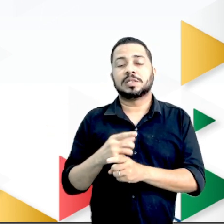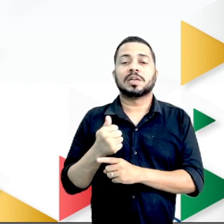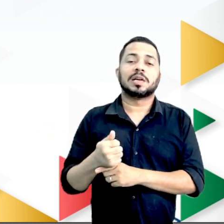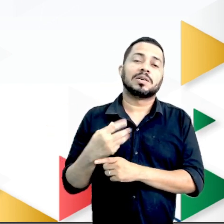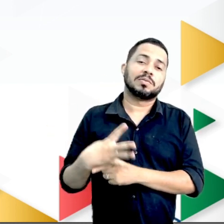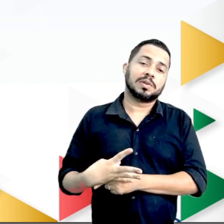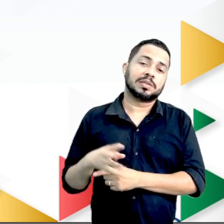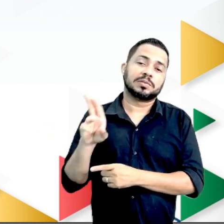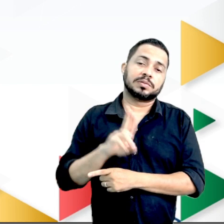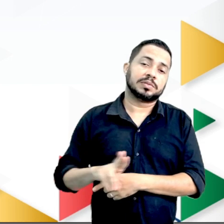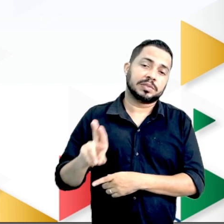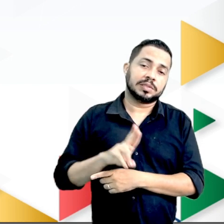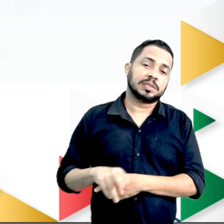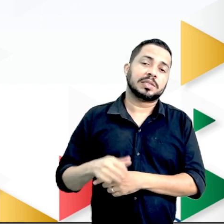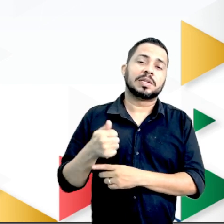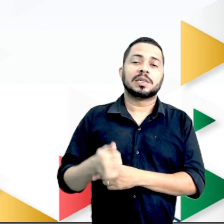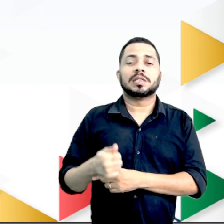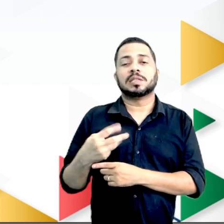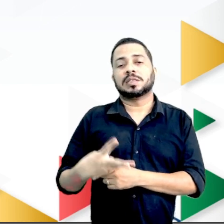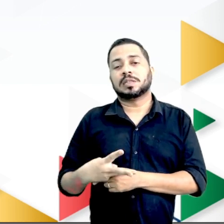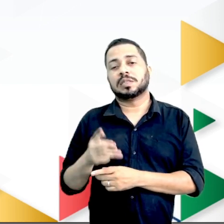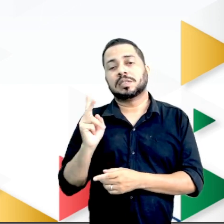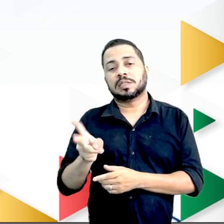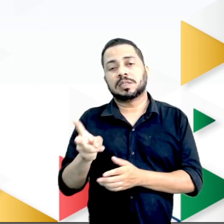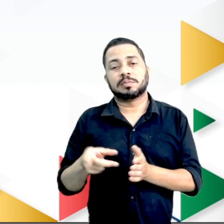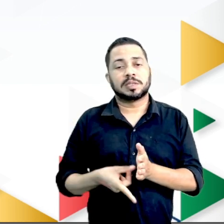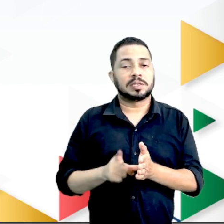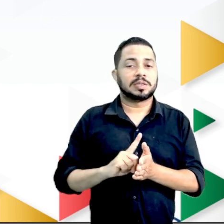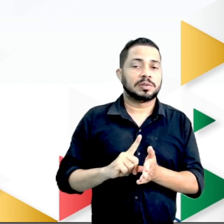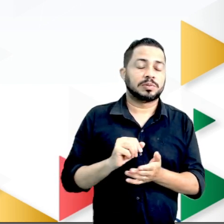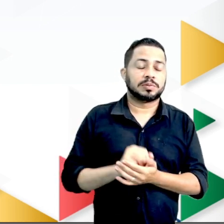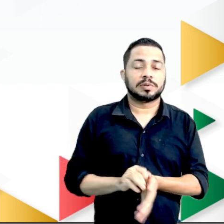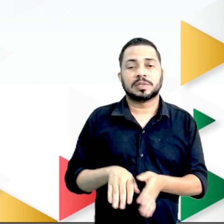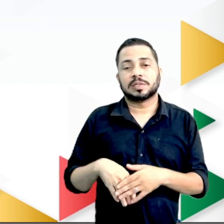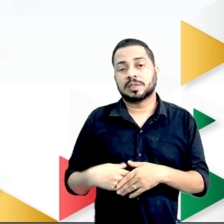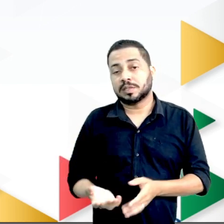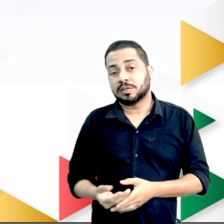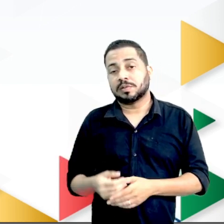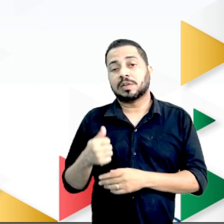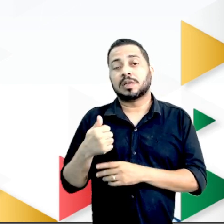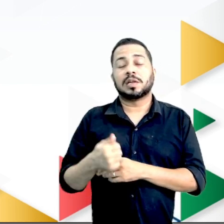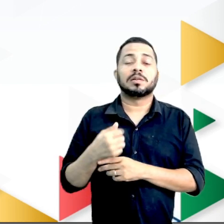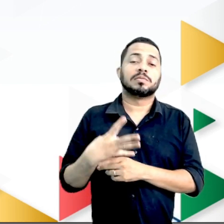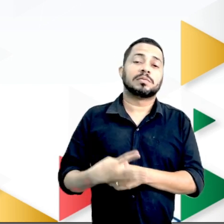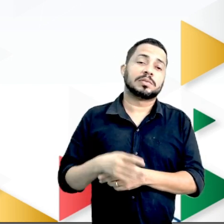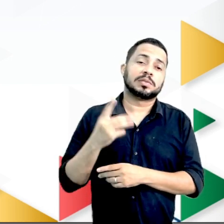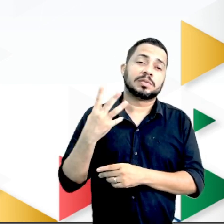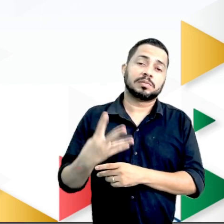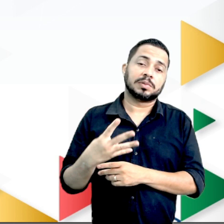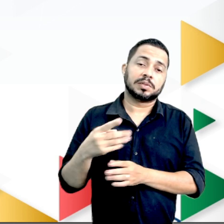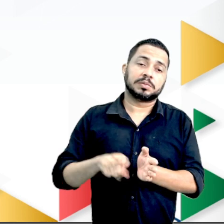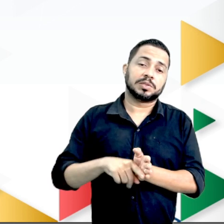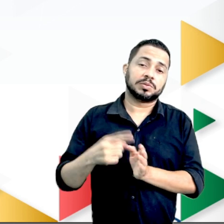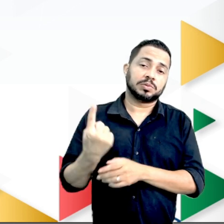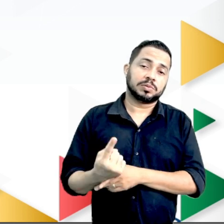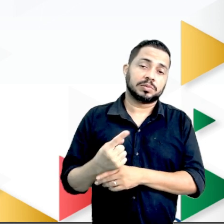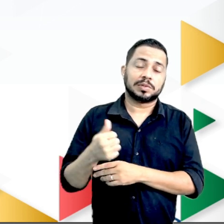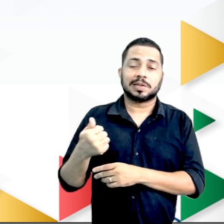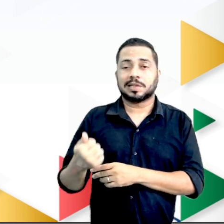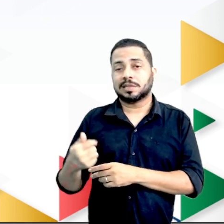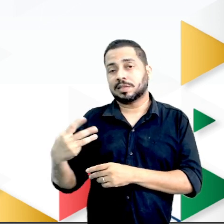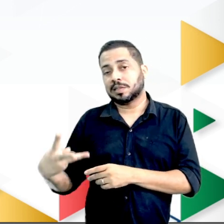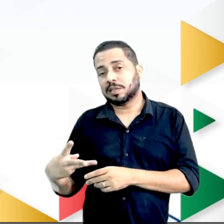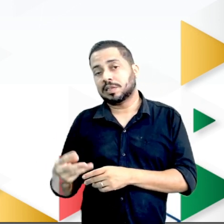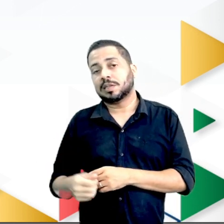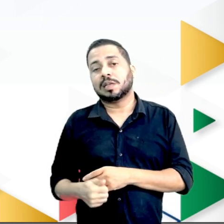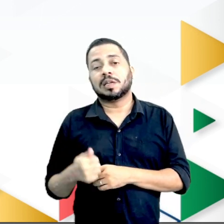nós vamos utilizar o A3, sempre o anterior. Tá vendo como é claro? Então, A4 vai ser 4 menos 1, que vai dar A3.